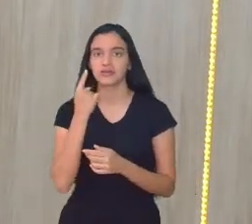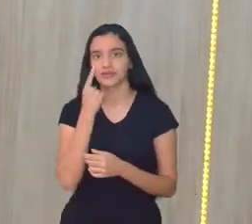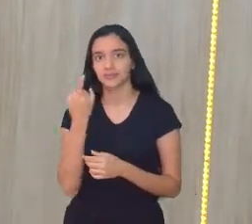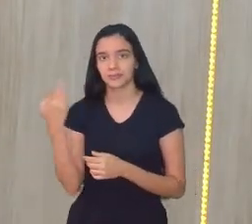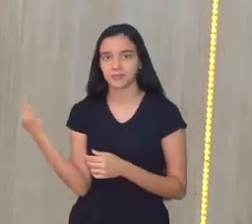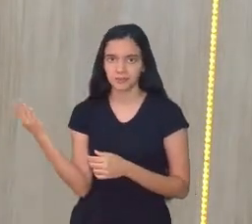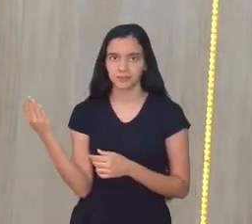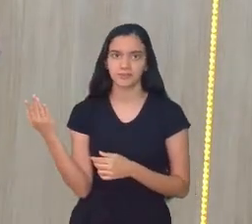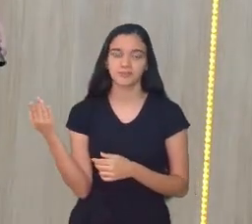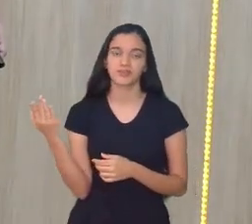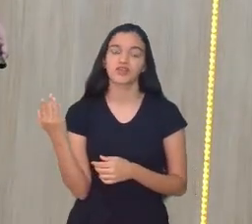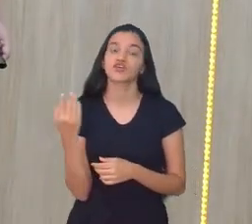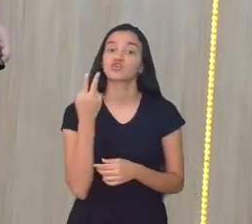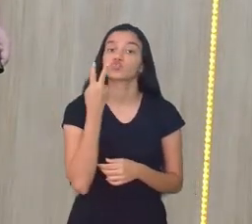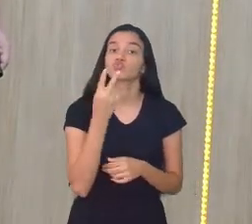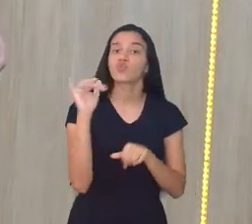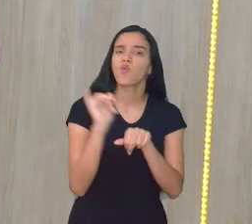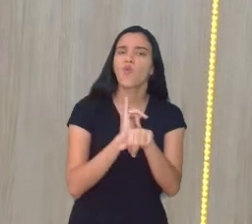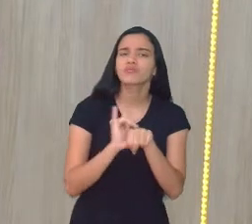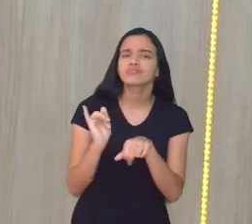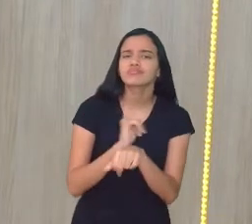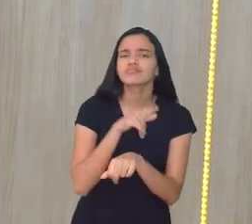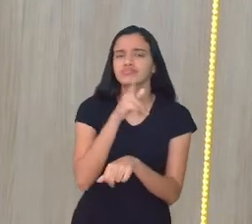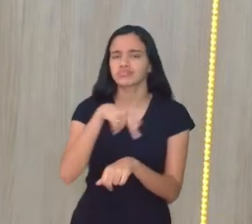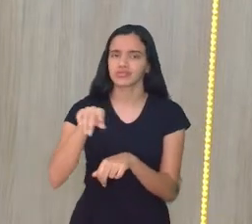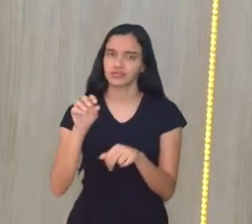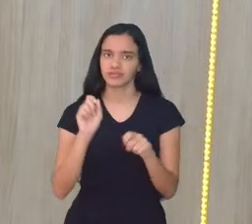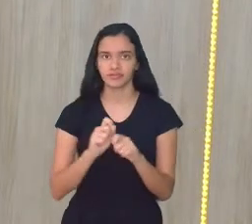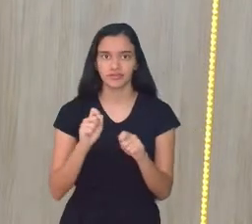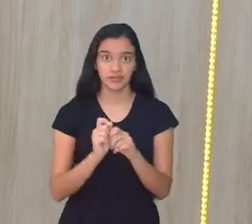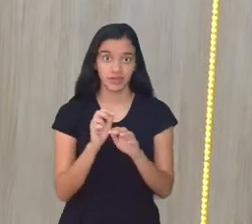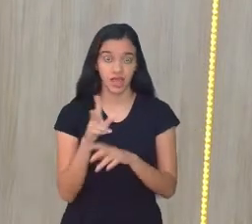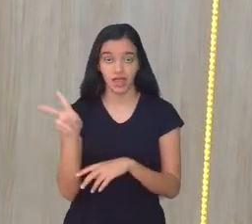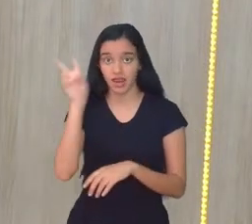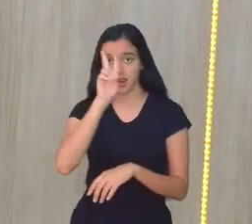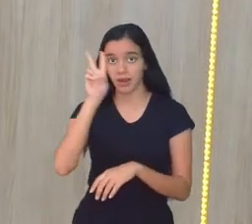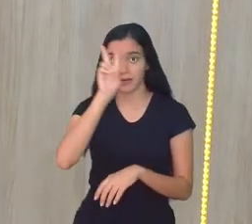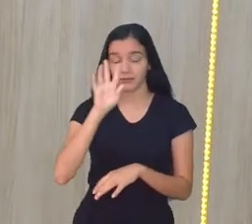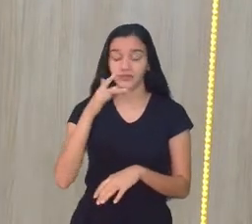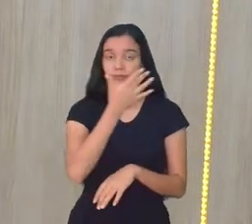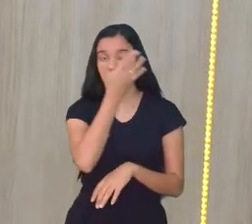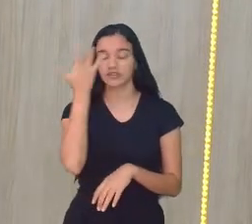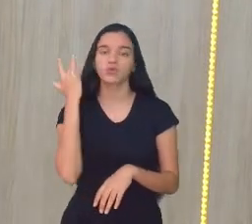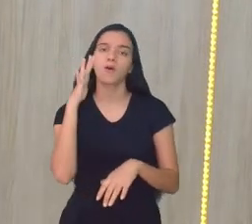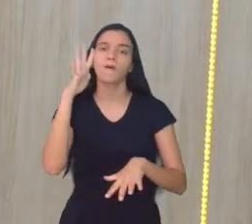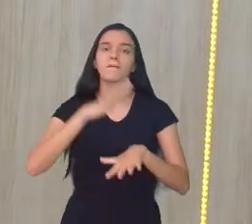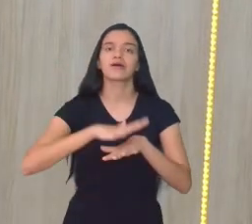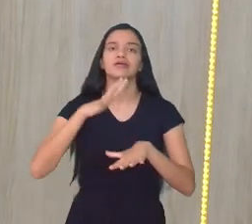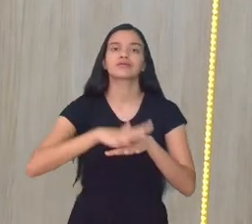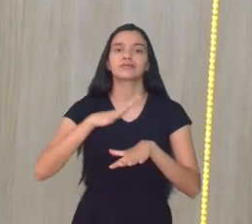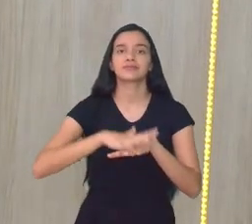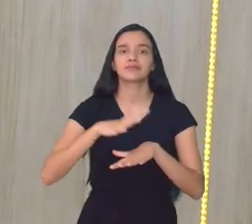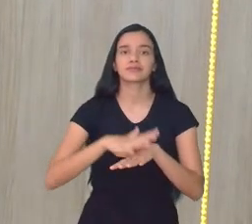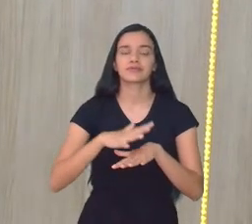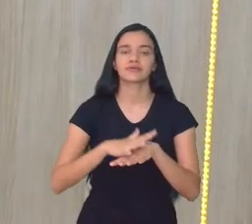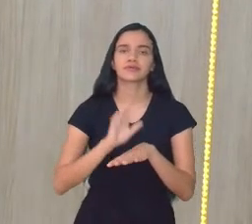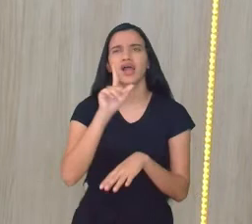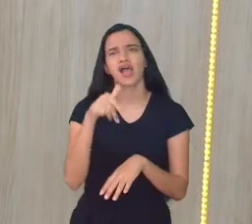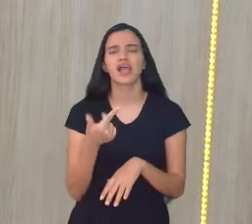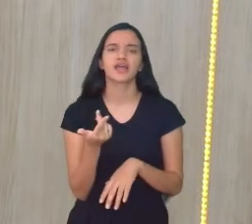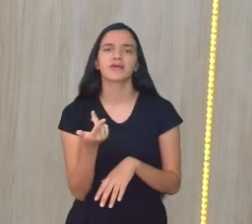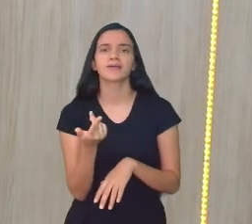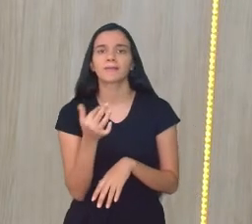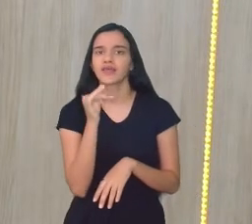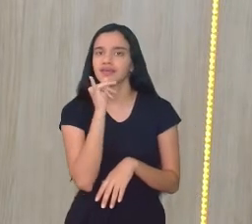esta daqui duas maneiras diferentes. Lembrando, pessoal, matemática,